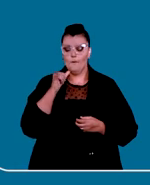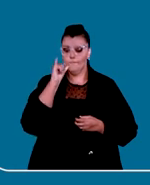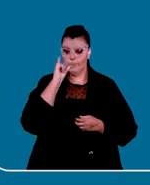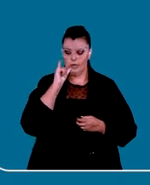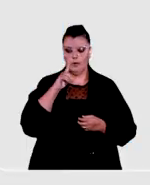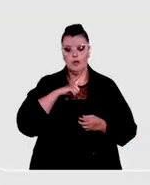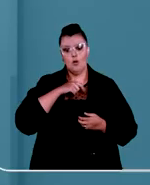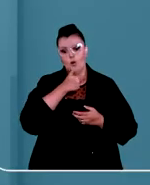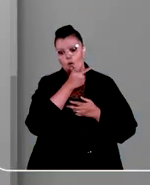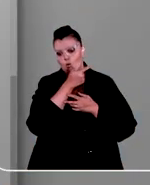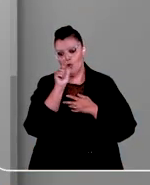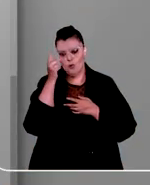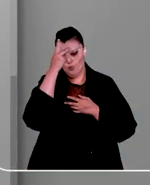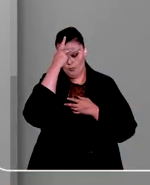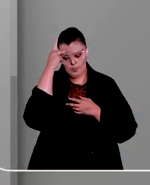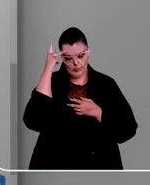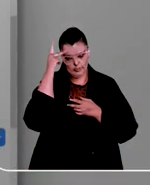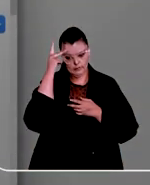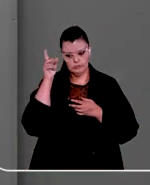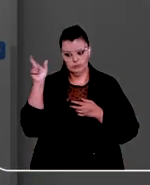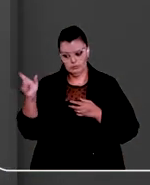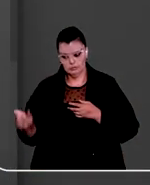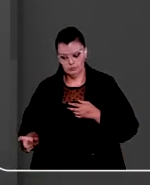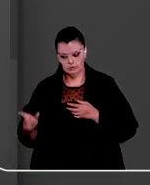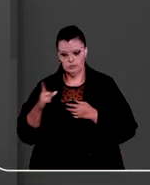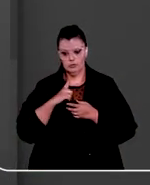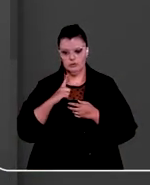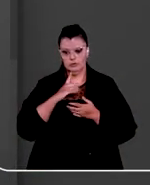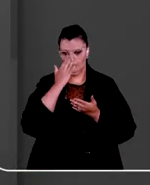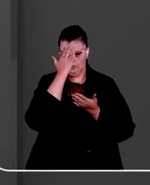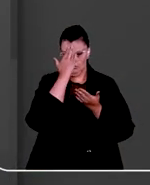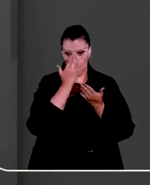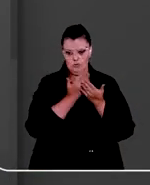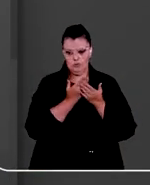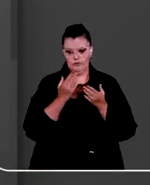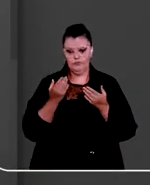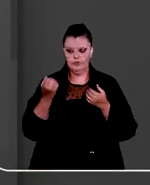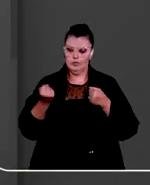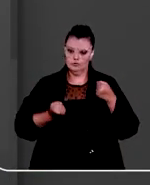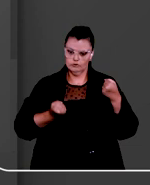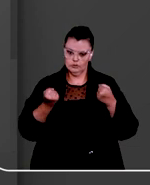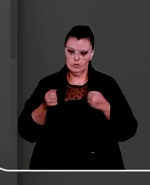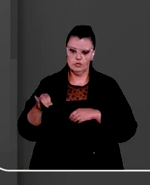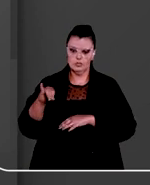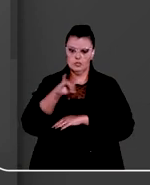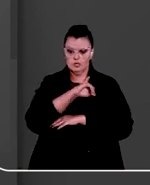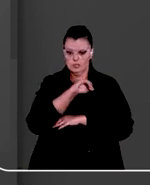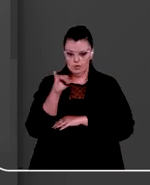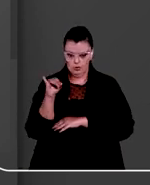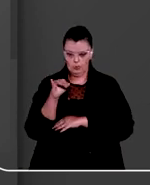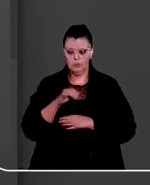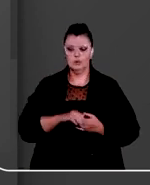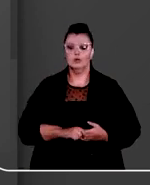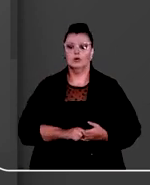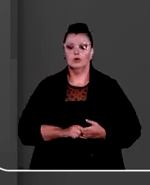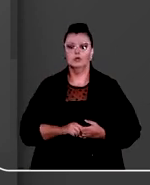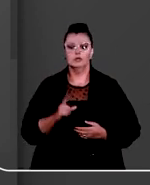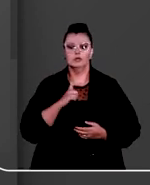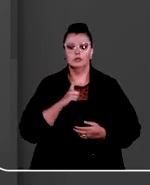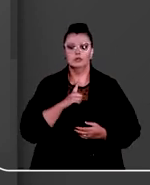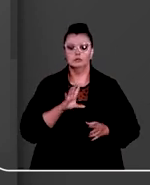cláusula que exclui a cobertura securitária quando o acidente de trânsito for provocado pela embriaguez do